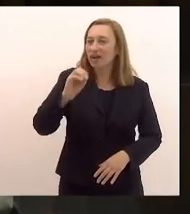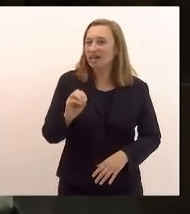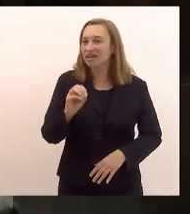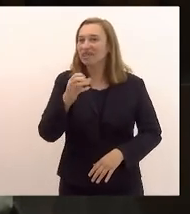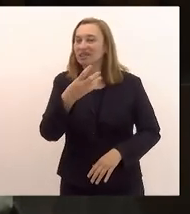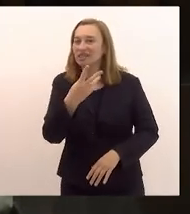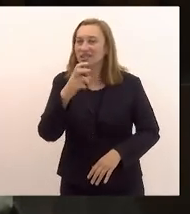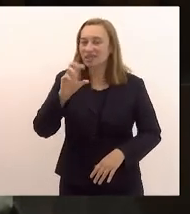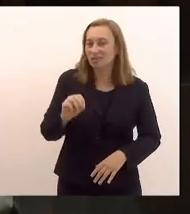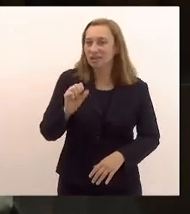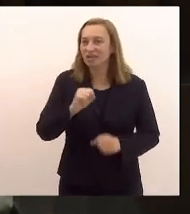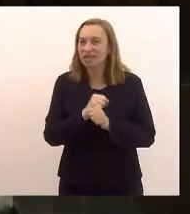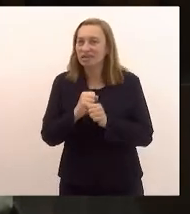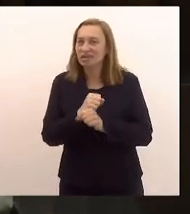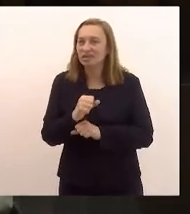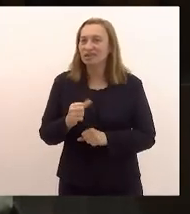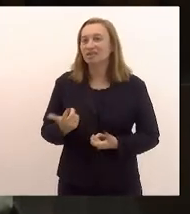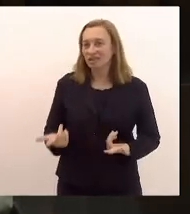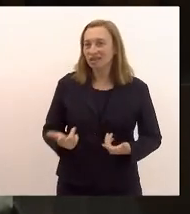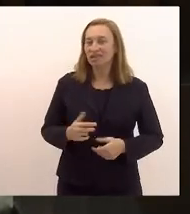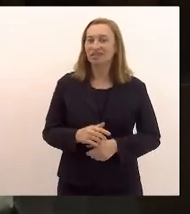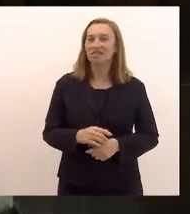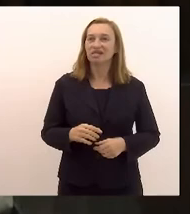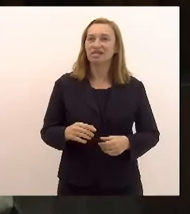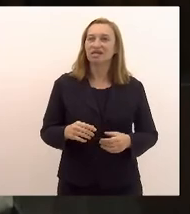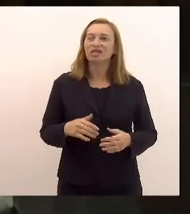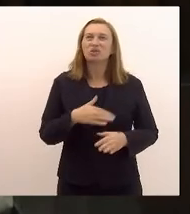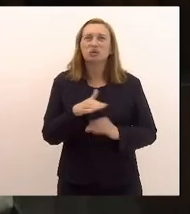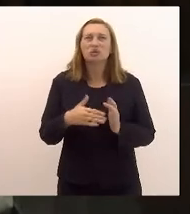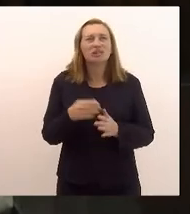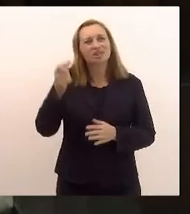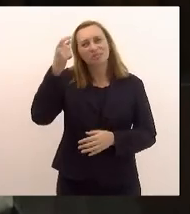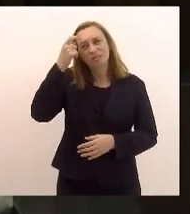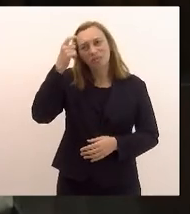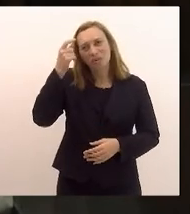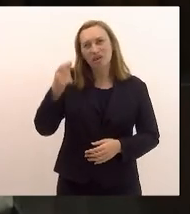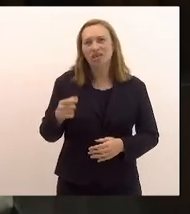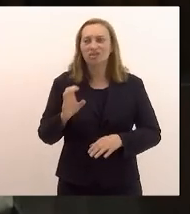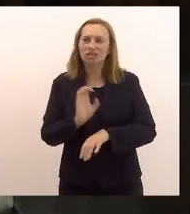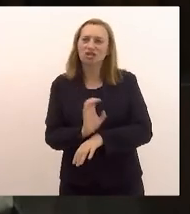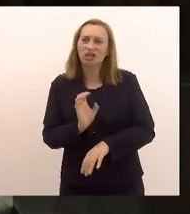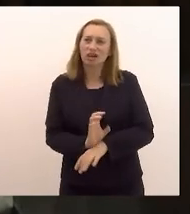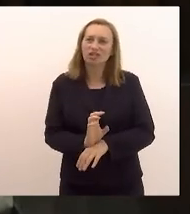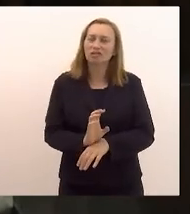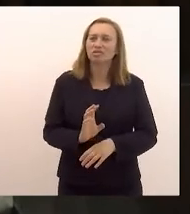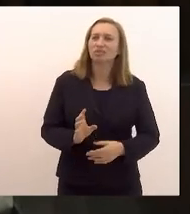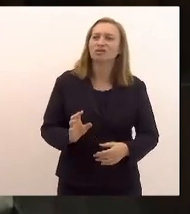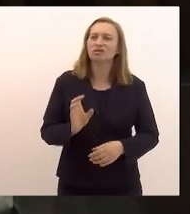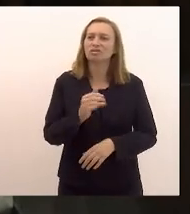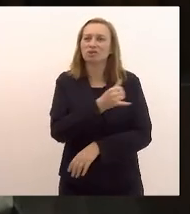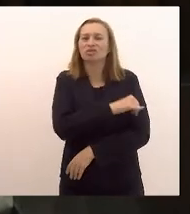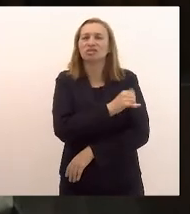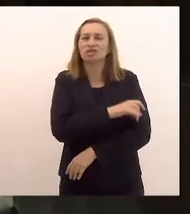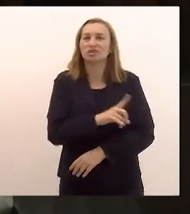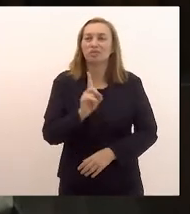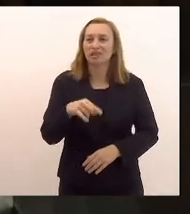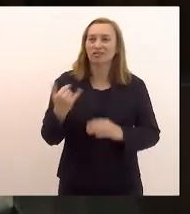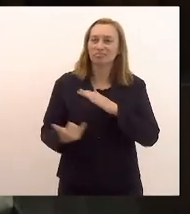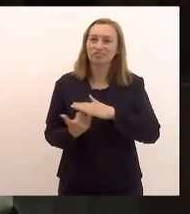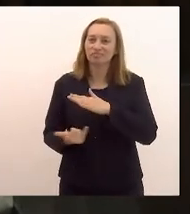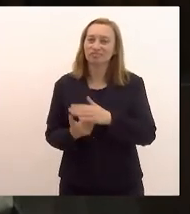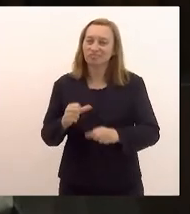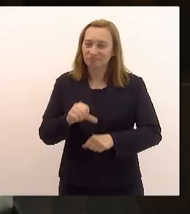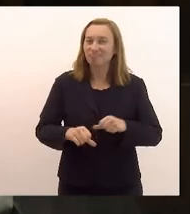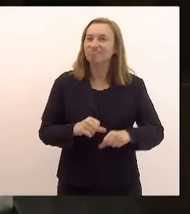na Defensoria Pública eu tô ideal tem 90 anos e traz toda essa memória do Estado da Guanabara do Estado do Rio de Janeiro mas é uma instituição